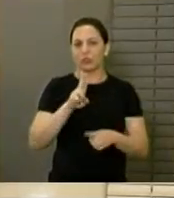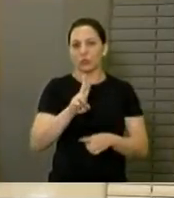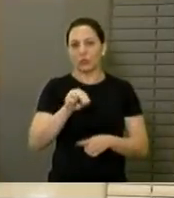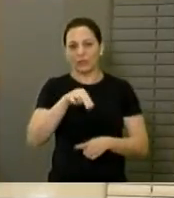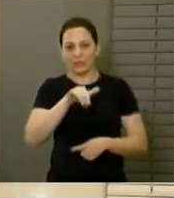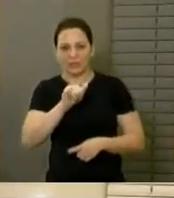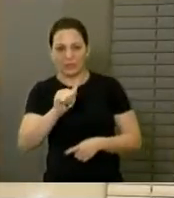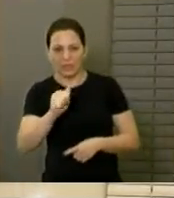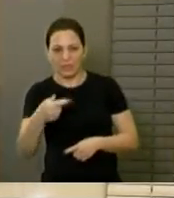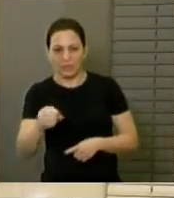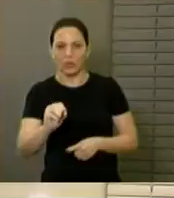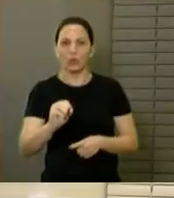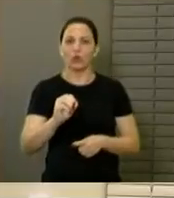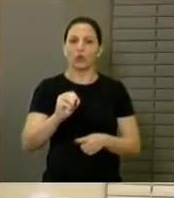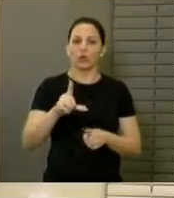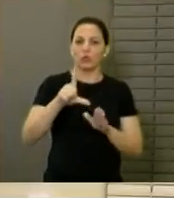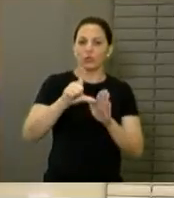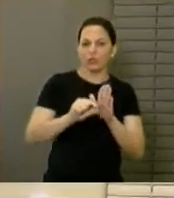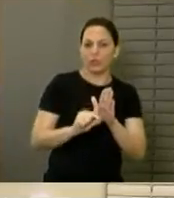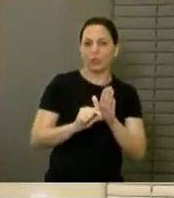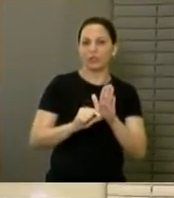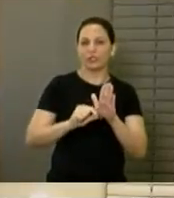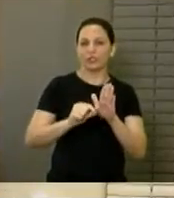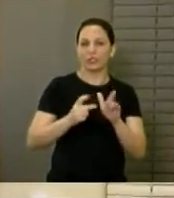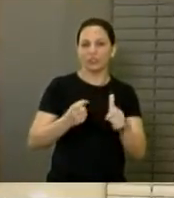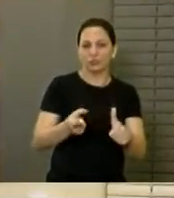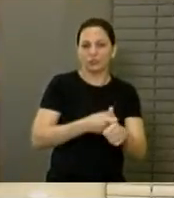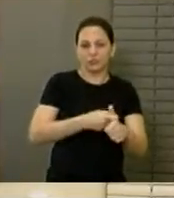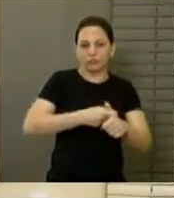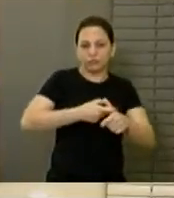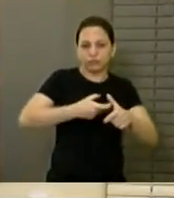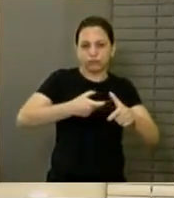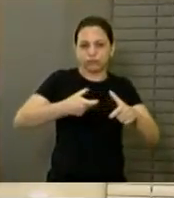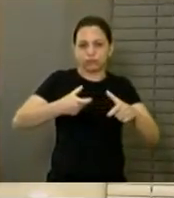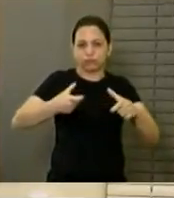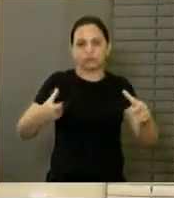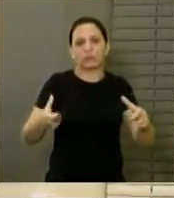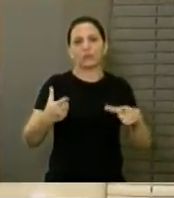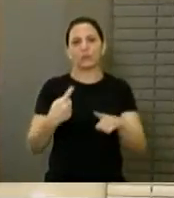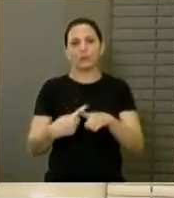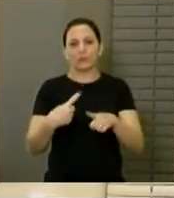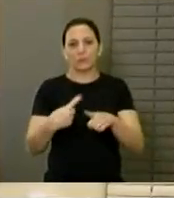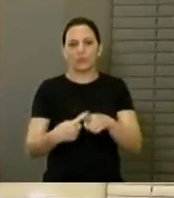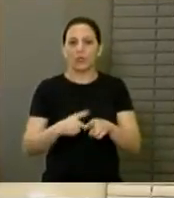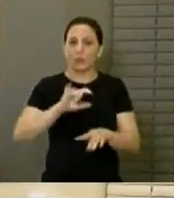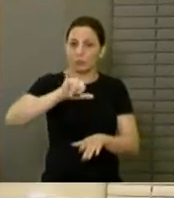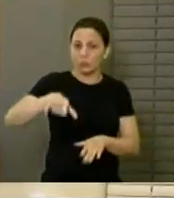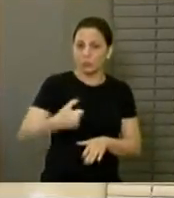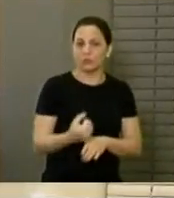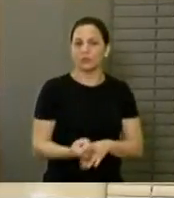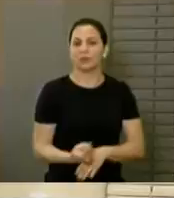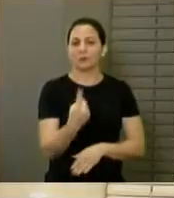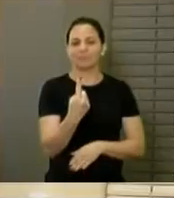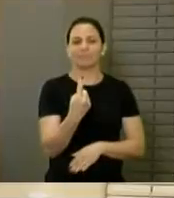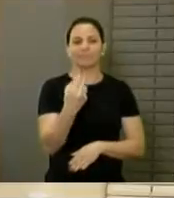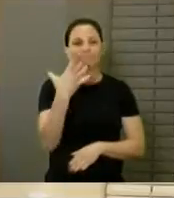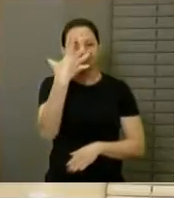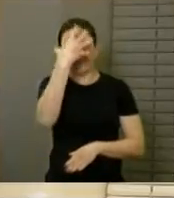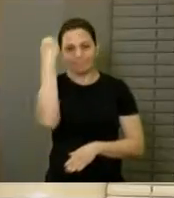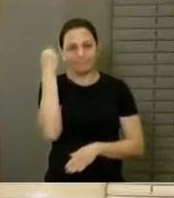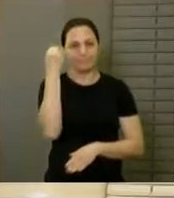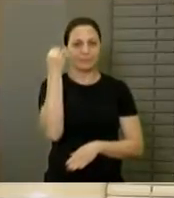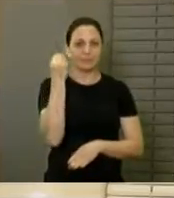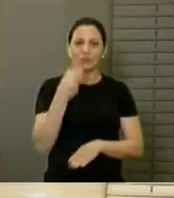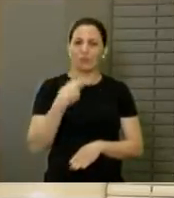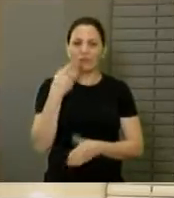de juros e amortizações de uma dívida que não para de crescer, exatamente por conta desses juros absurdos, é esquecido, nem